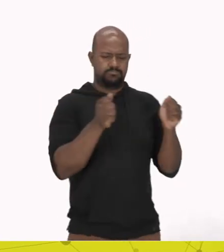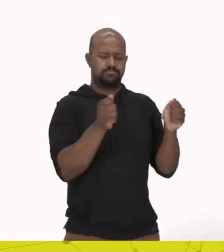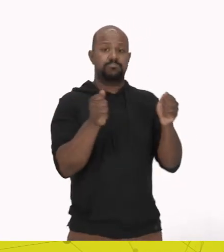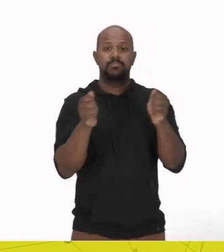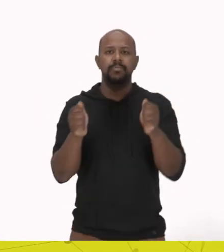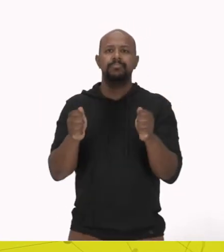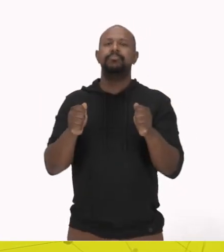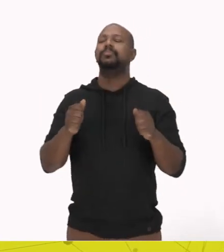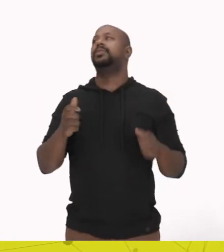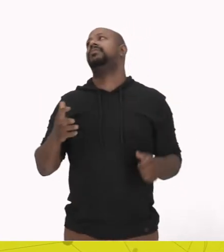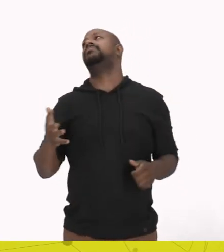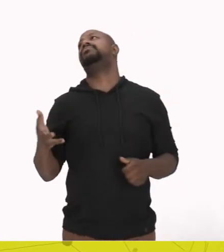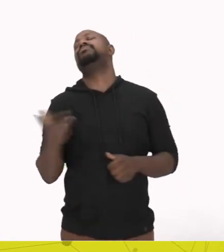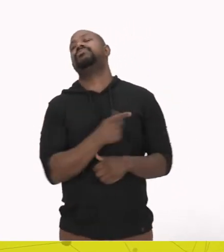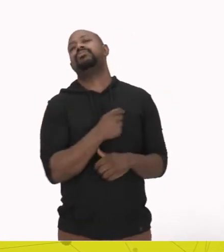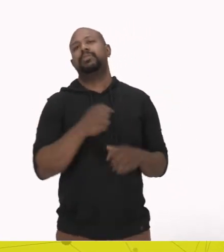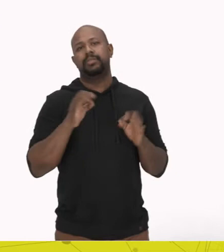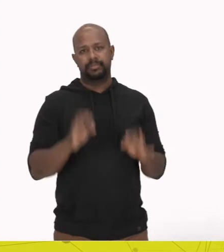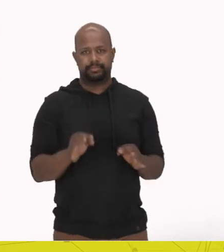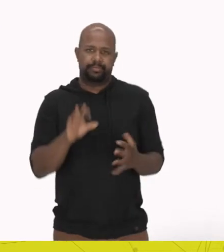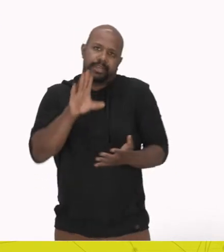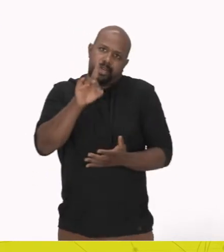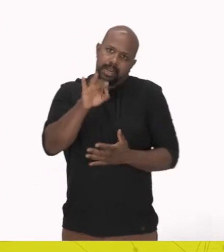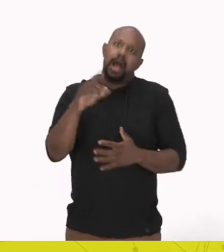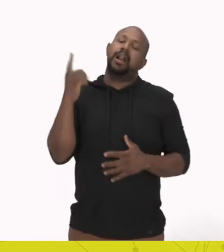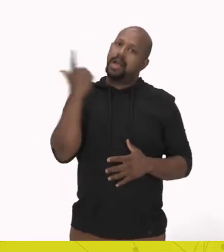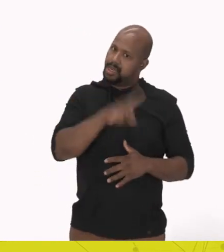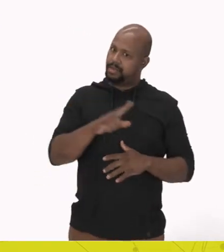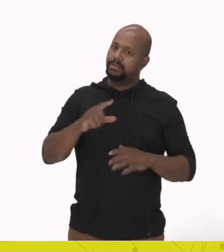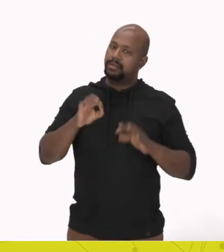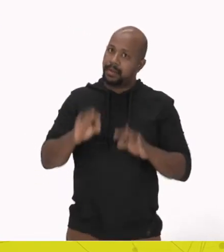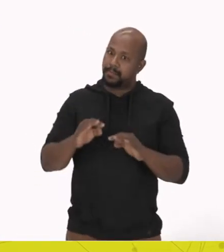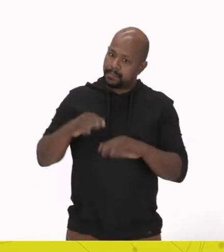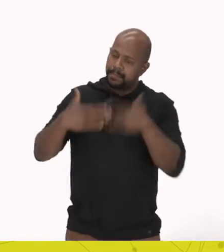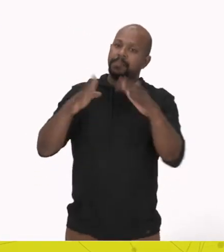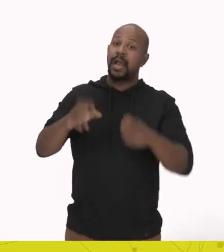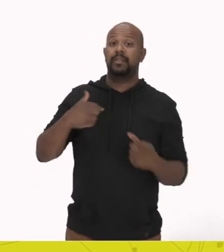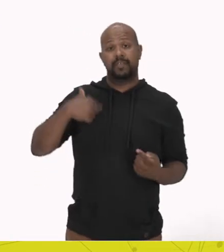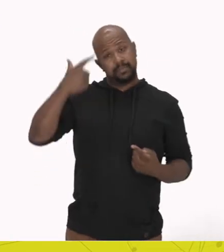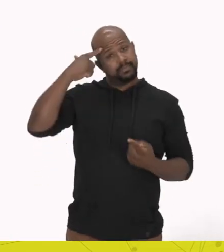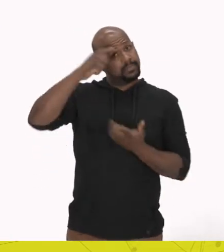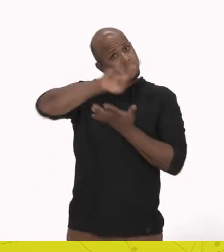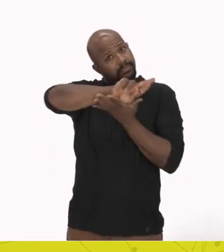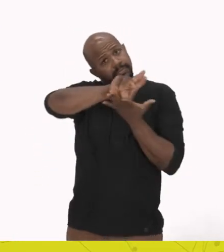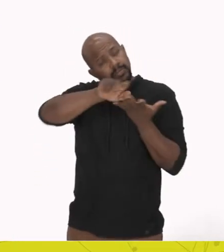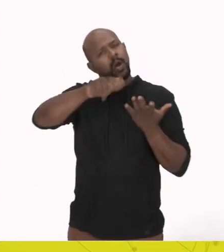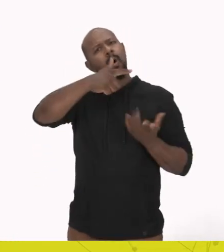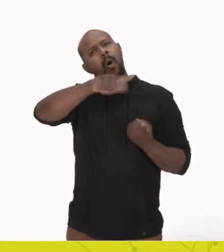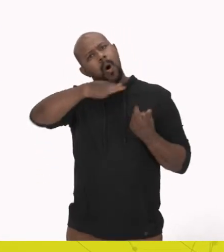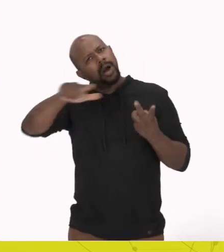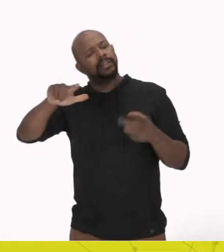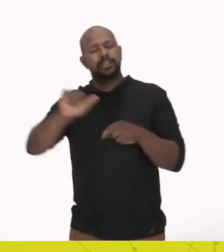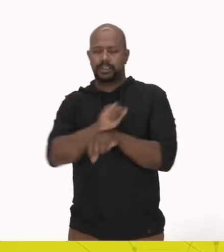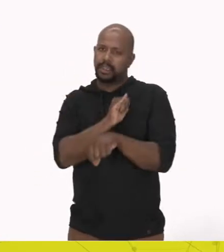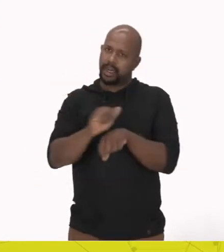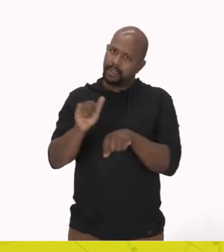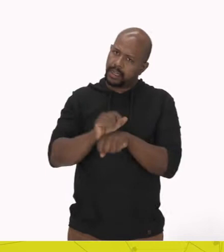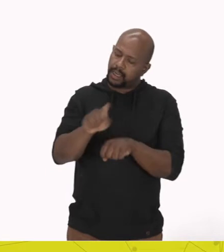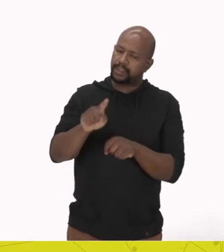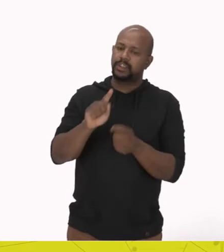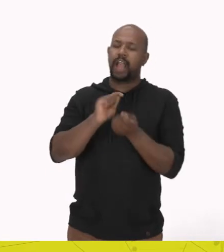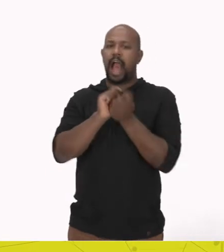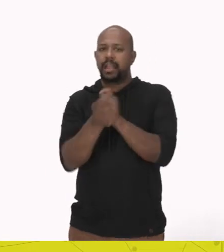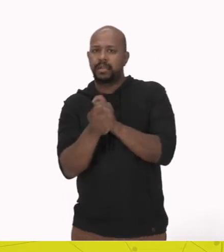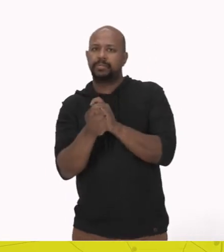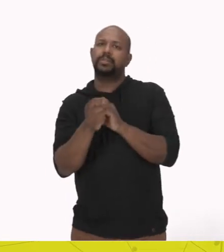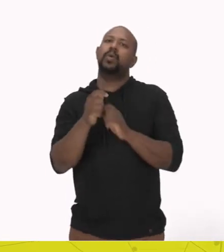seu caminho. Isso foi muito produtivo. Lógico que para o sucesso da oficina Também foram pensadas outras diversas